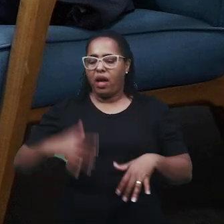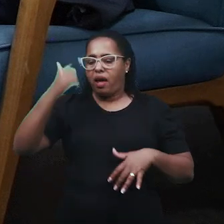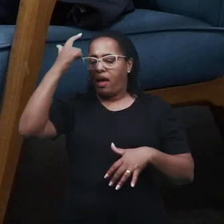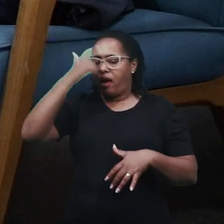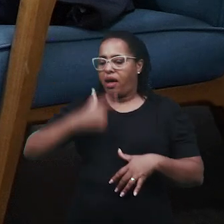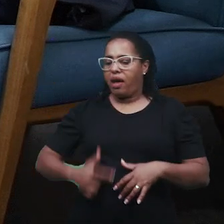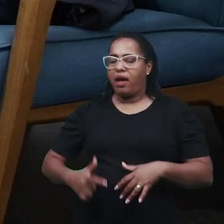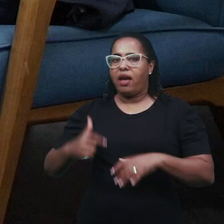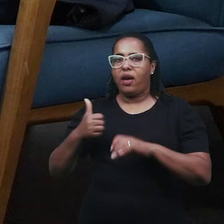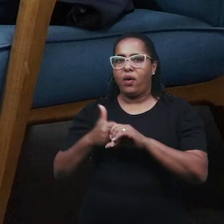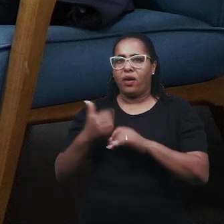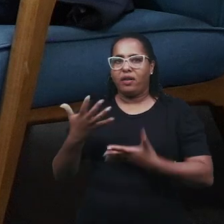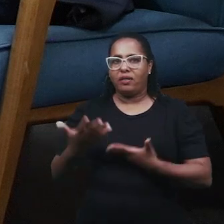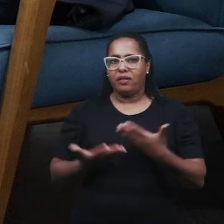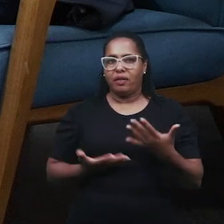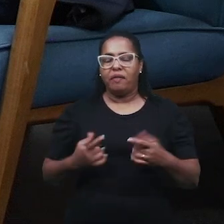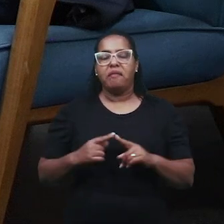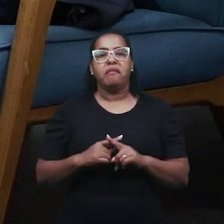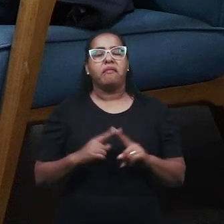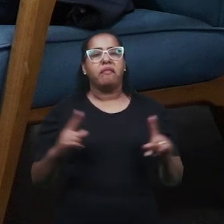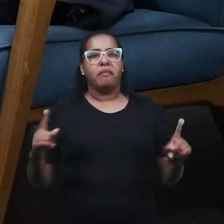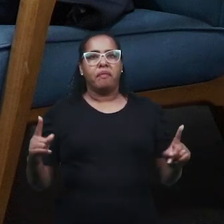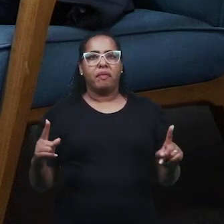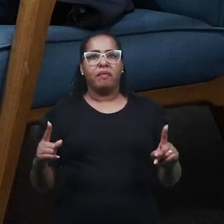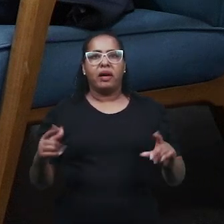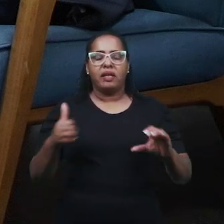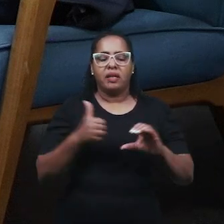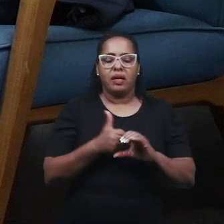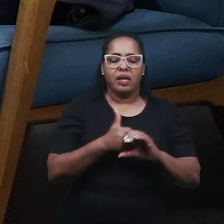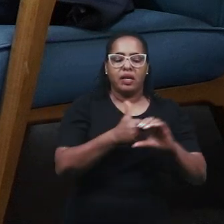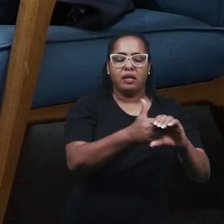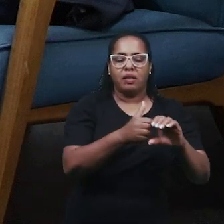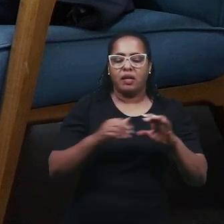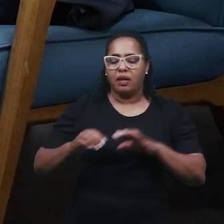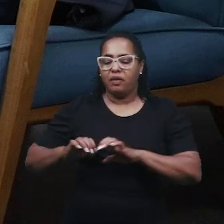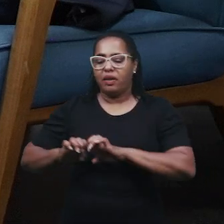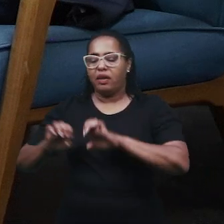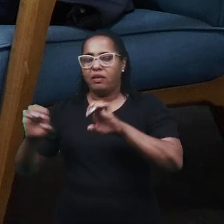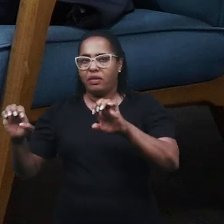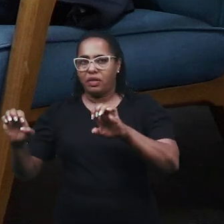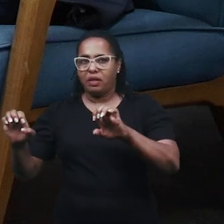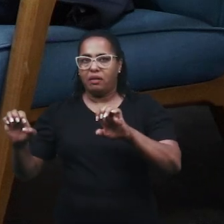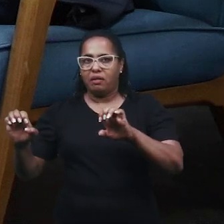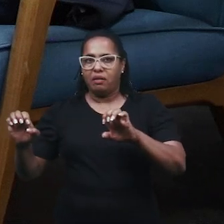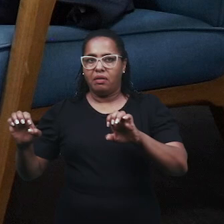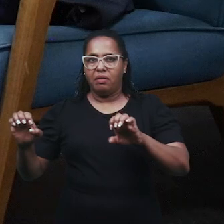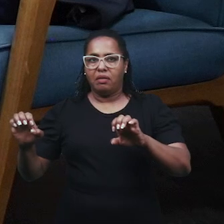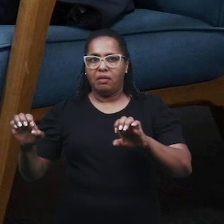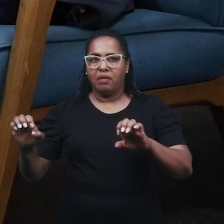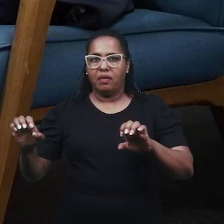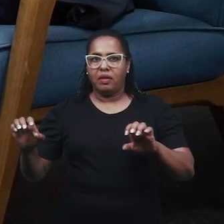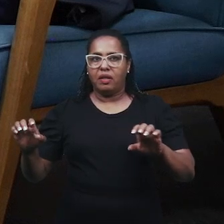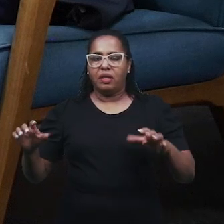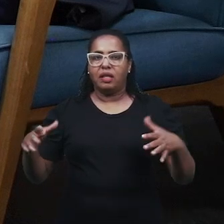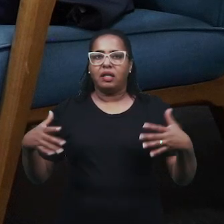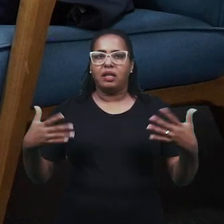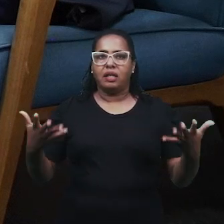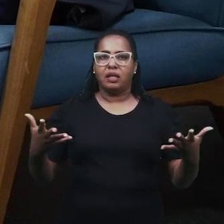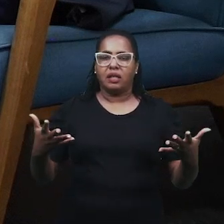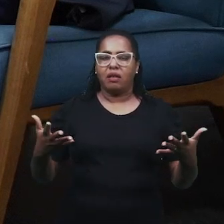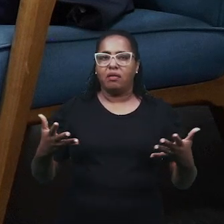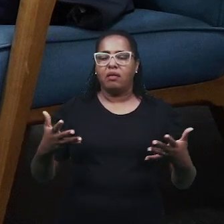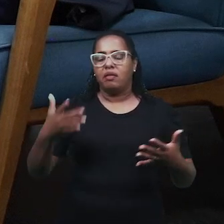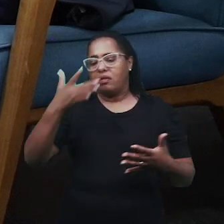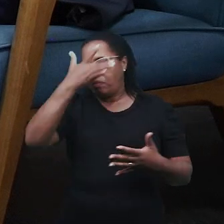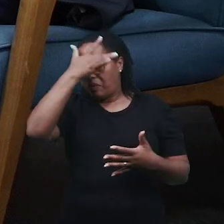mas levaram aquilo que o pastor Geduti fala, cristianismo em vez do evangelho. Isso poluiu muito e muitos perderam